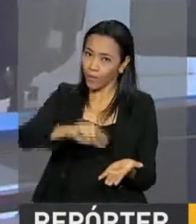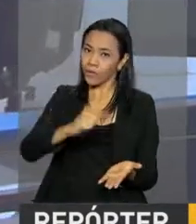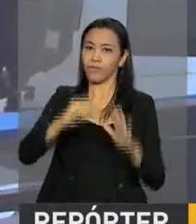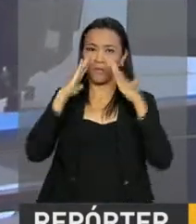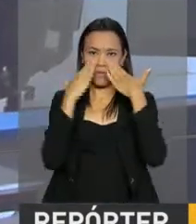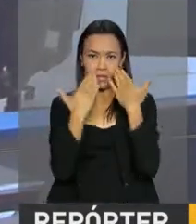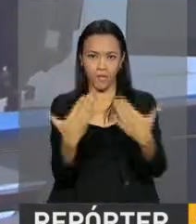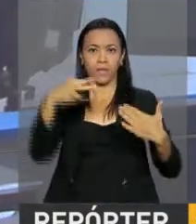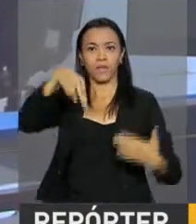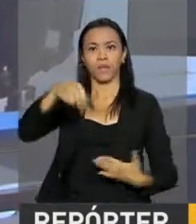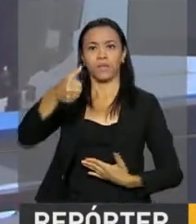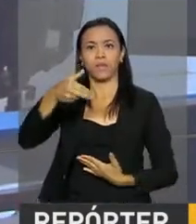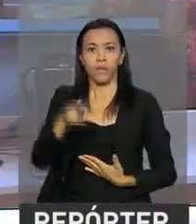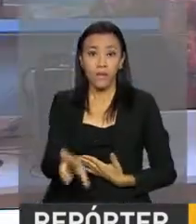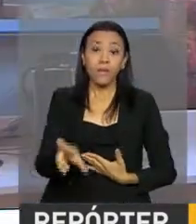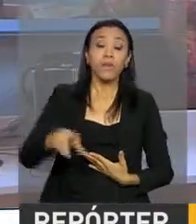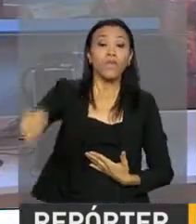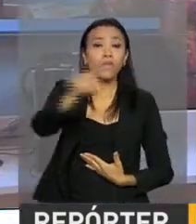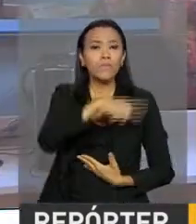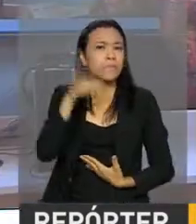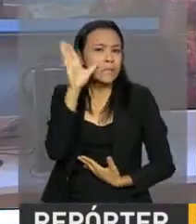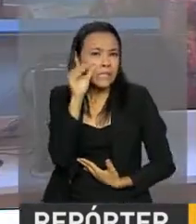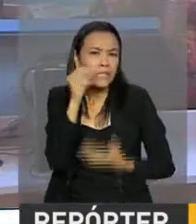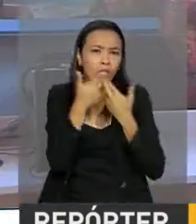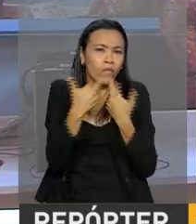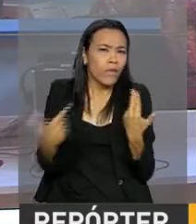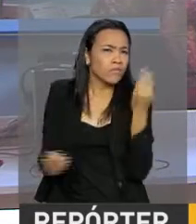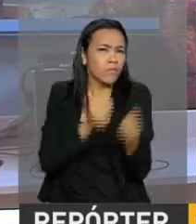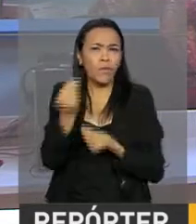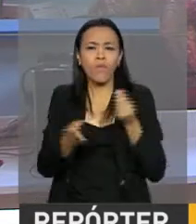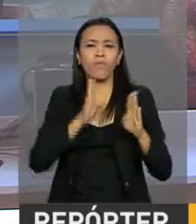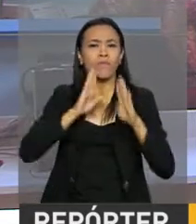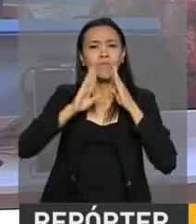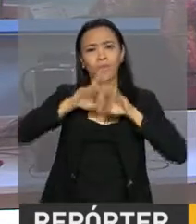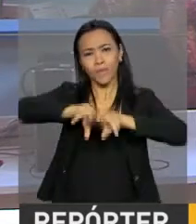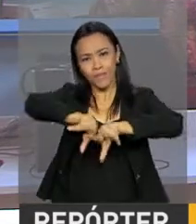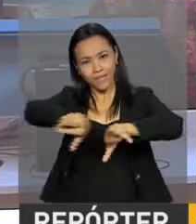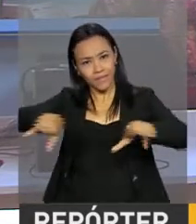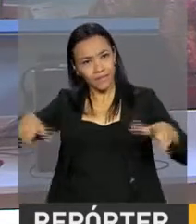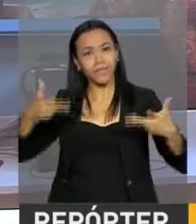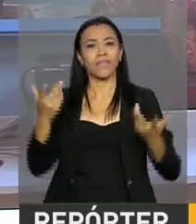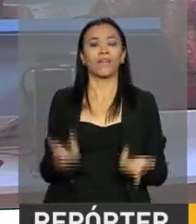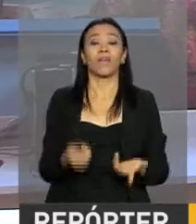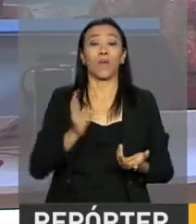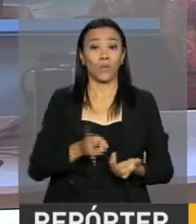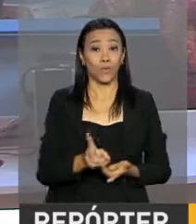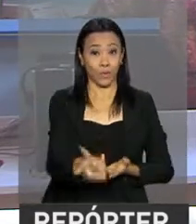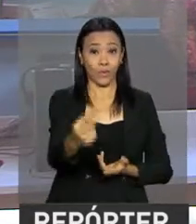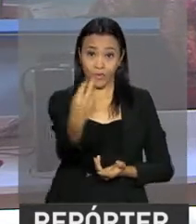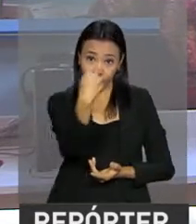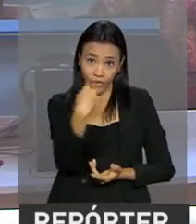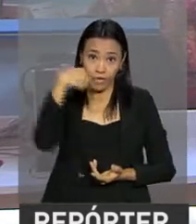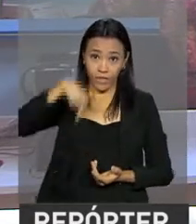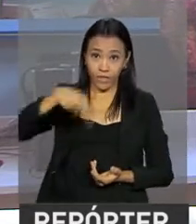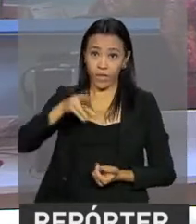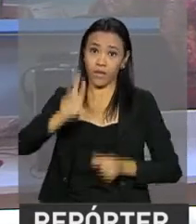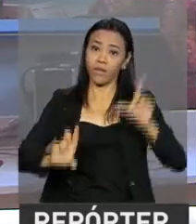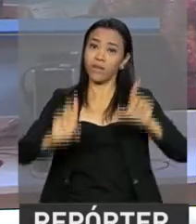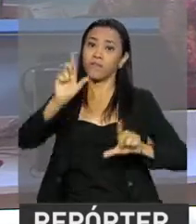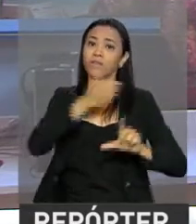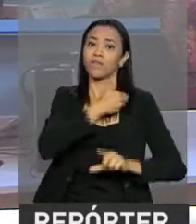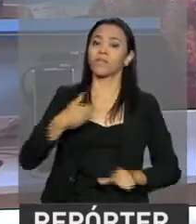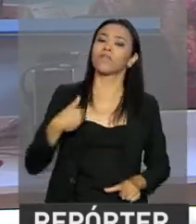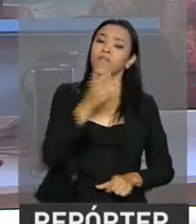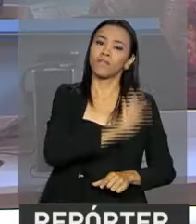do repórter nbr acompanha as novidades também pelas nossas redes sociais contínuo é continuar com a gente que nem br a